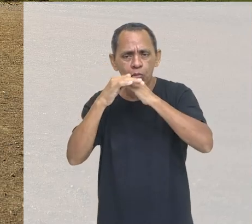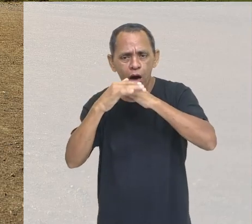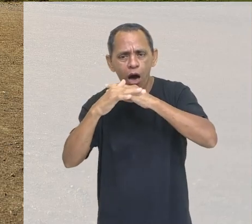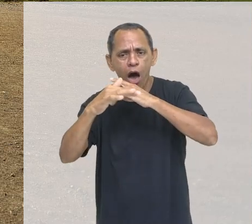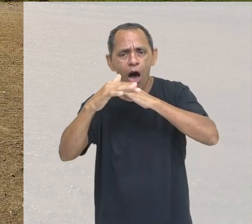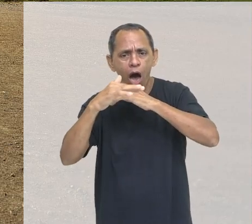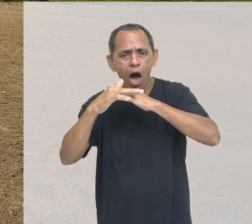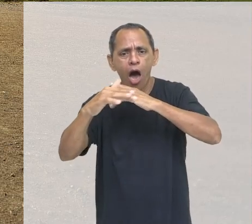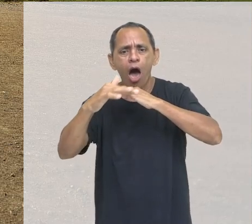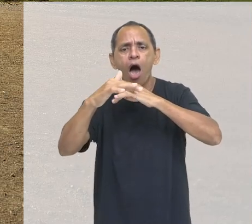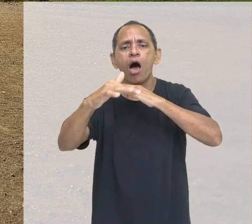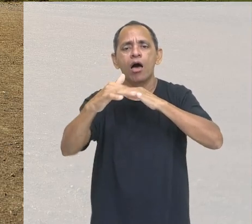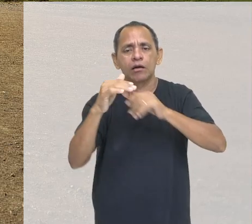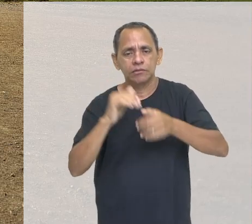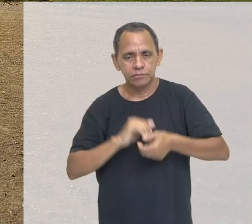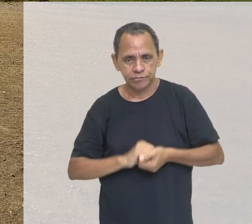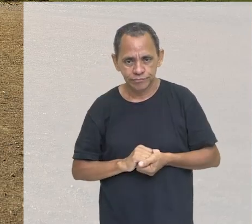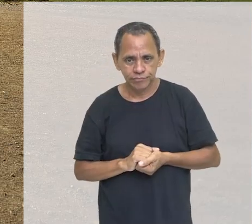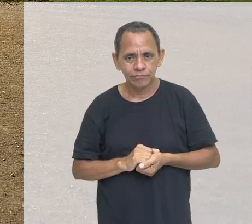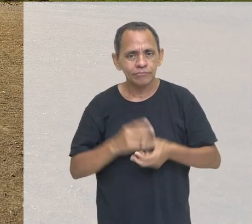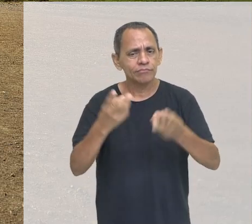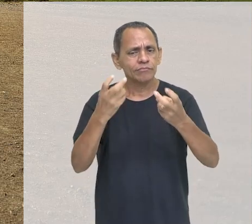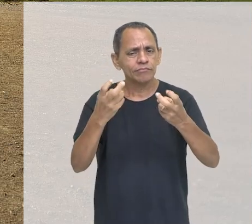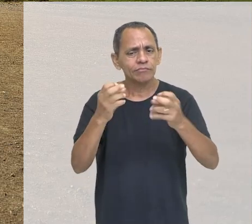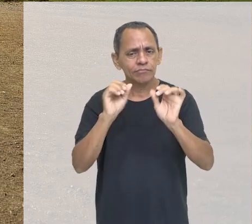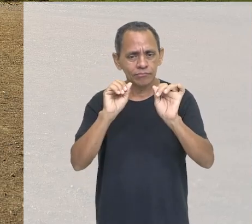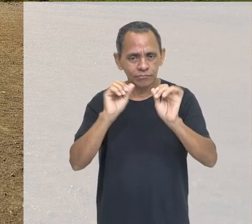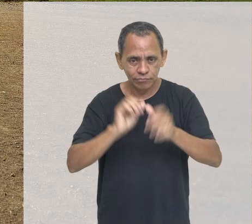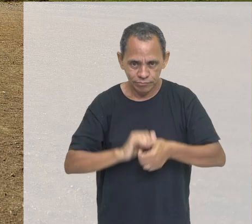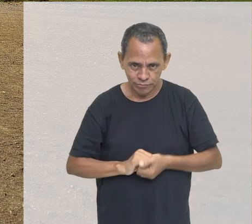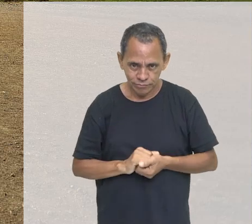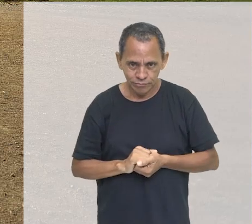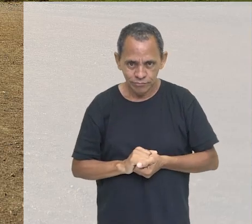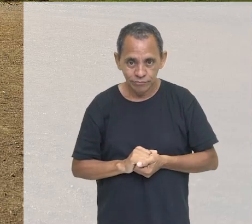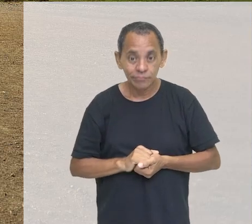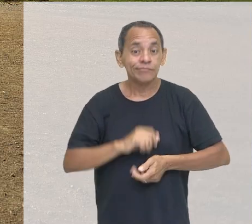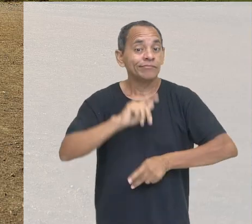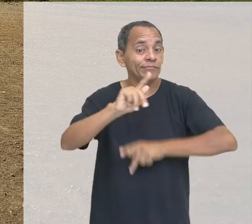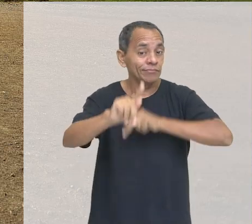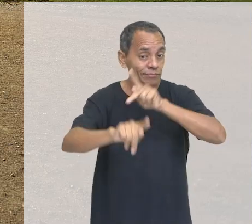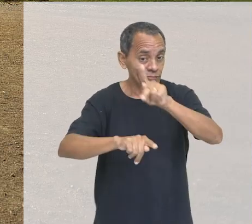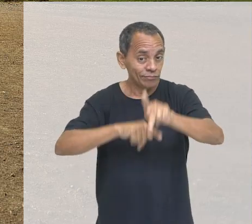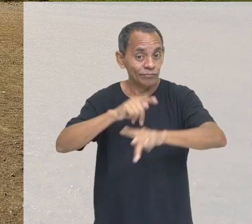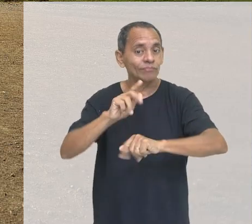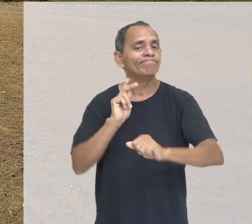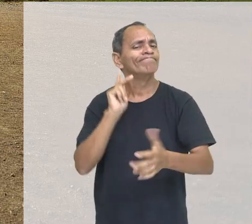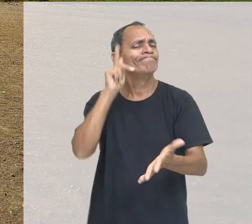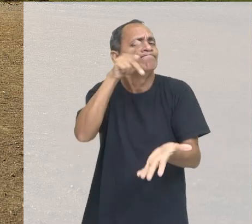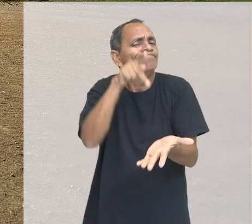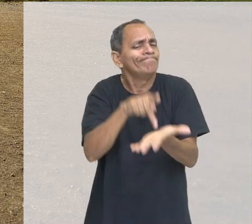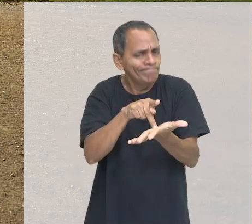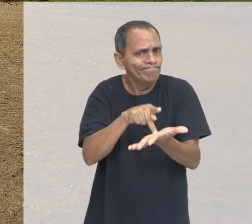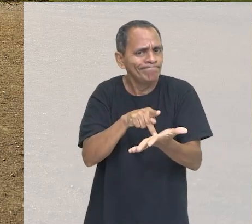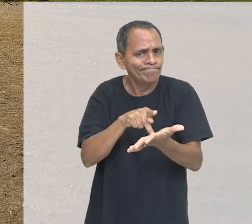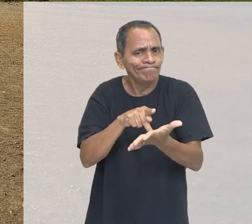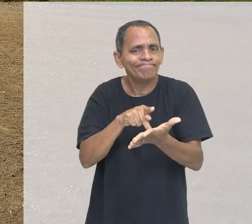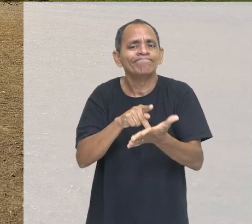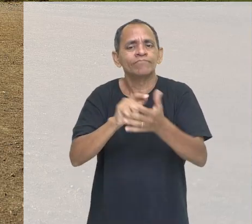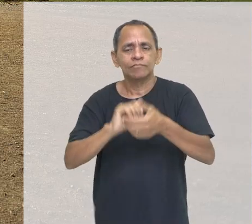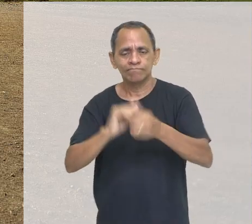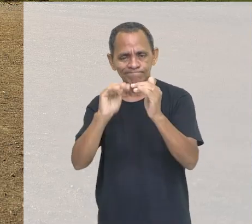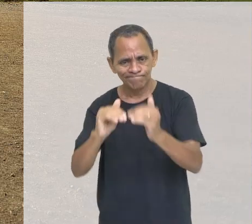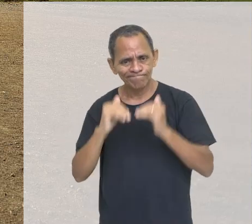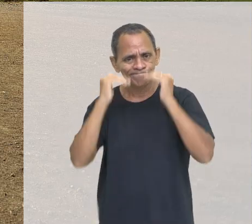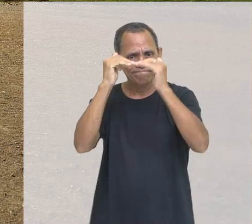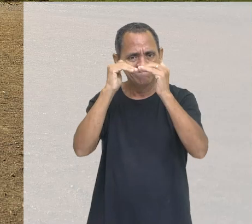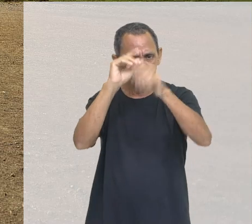você percebe que esse era um povo extremamente, né, avançado. E olha